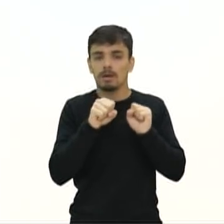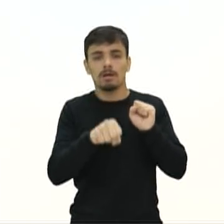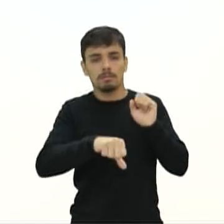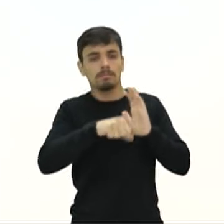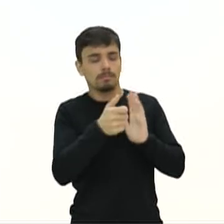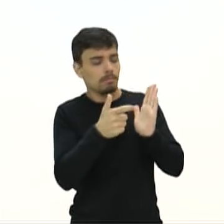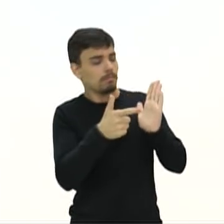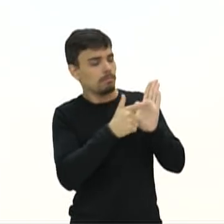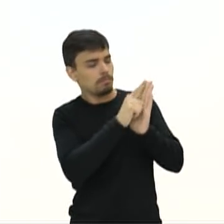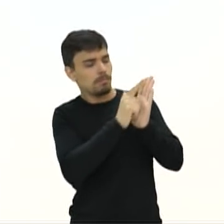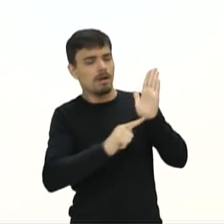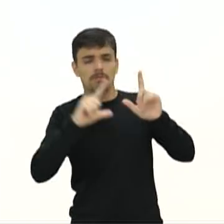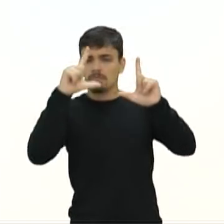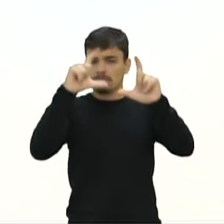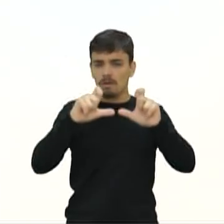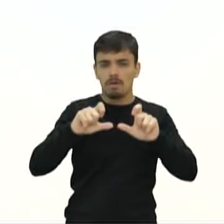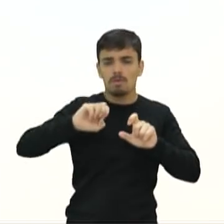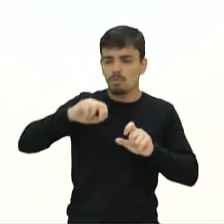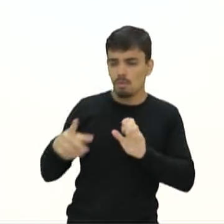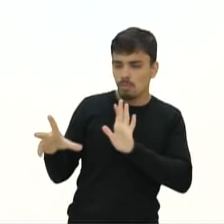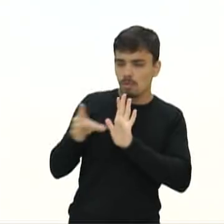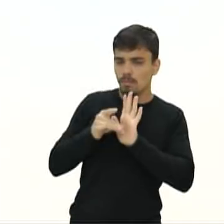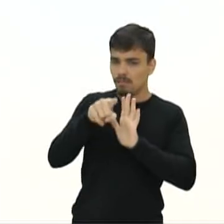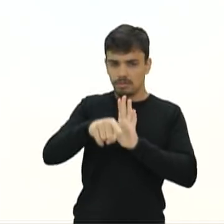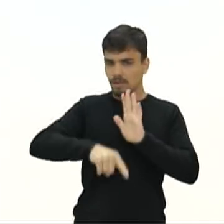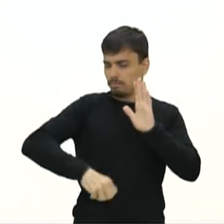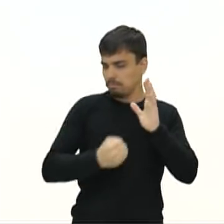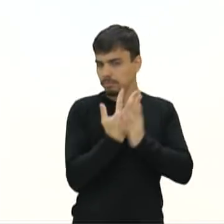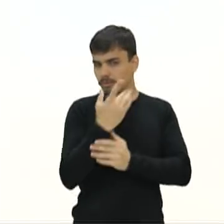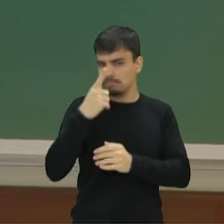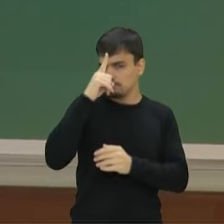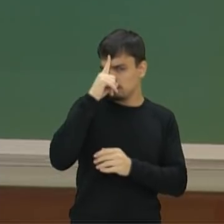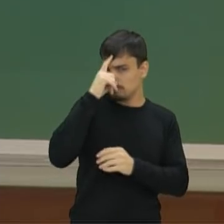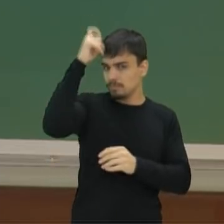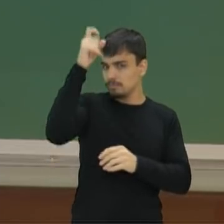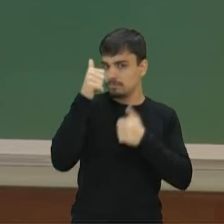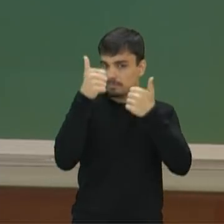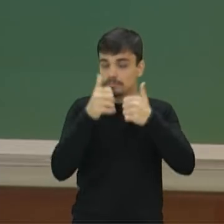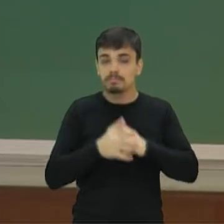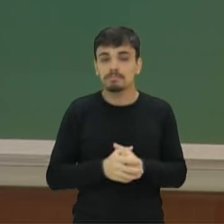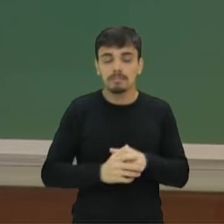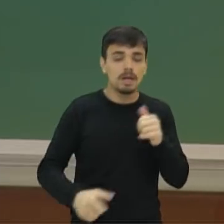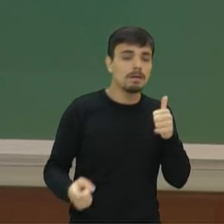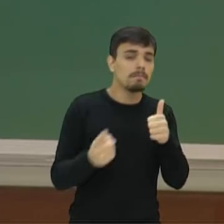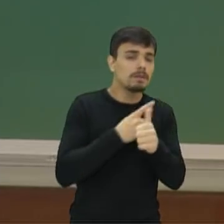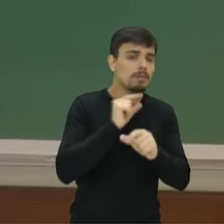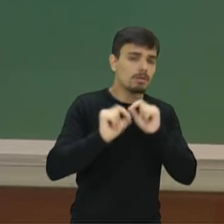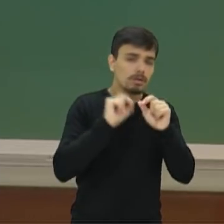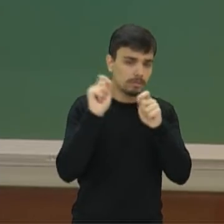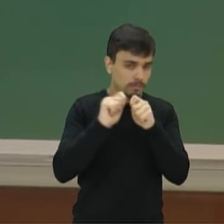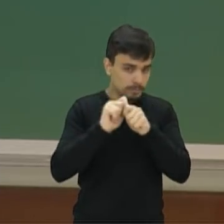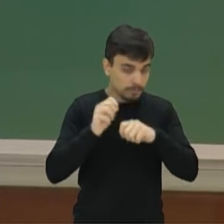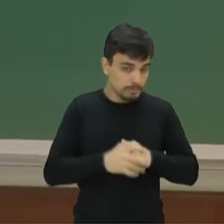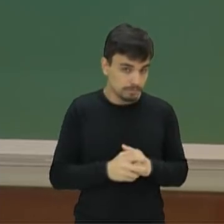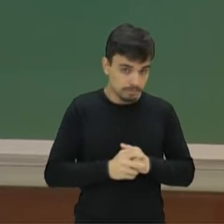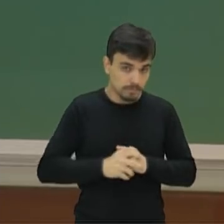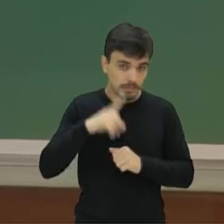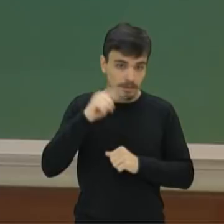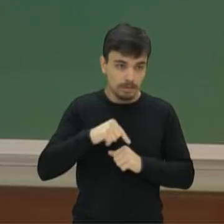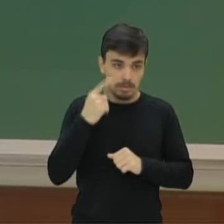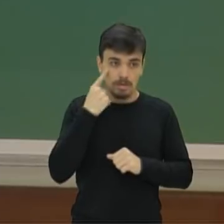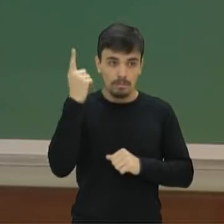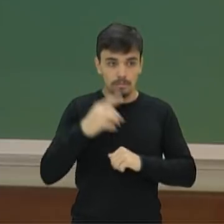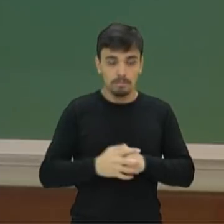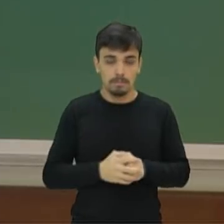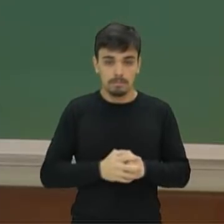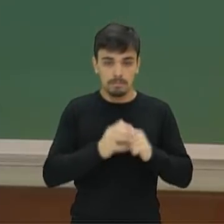uma foto, não sei. Seja criativo, be creative. Então, a primeira coisa que a gente tem que fazer é a magazine cover.